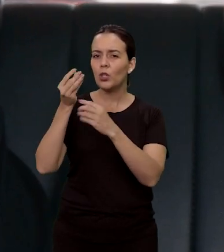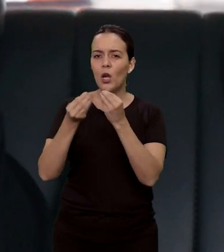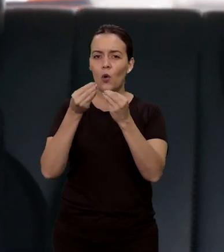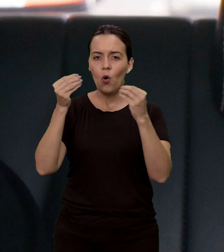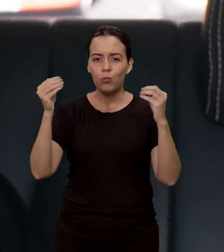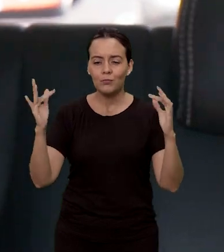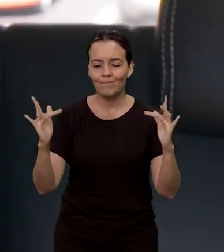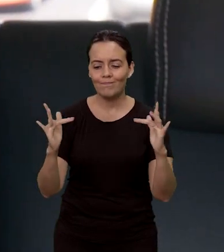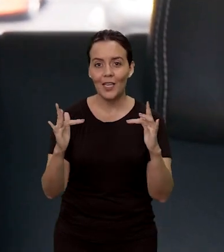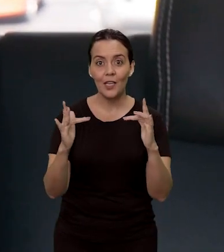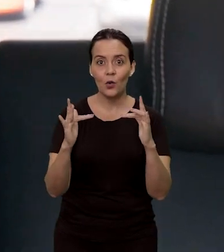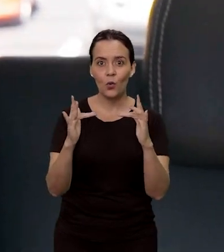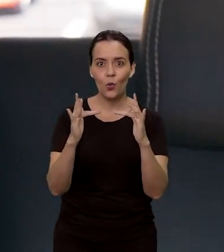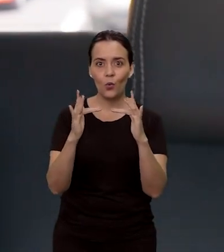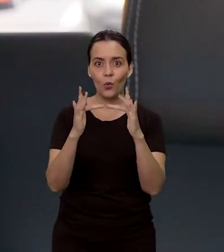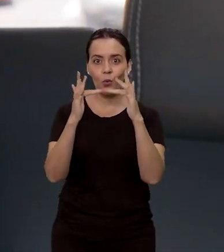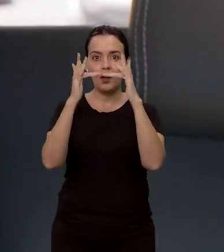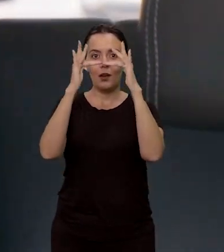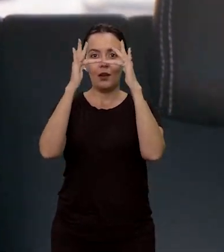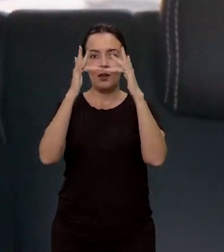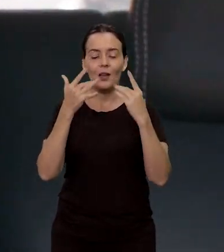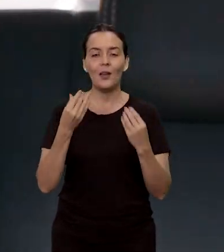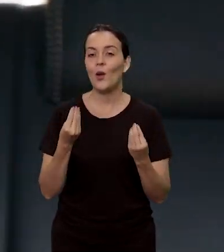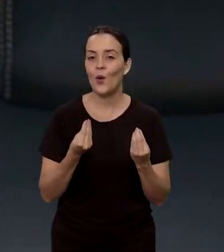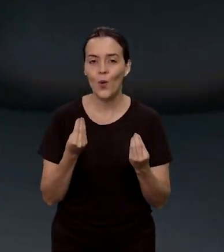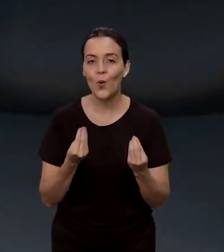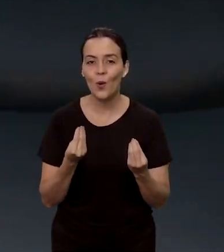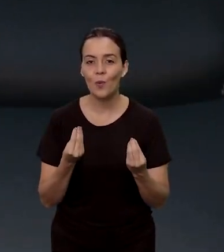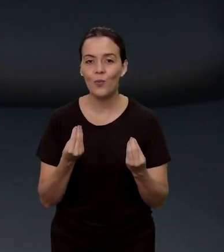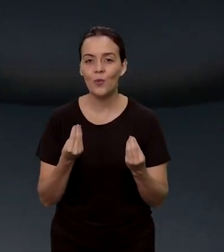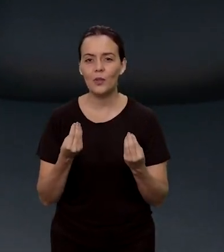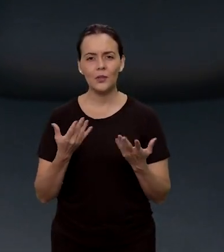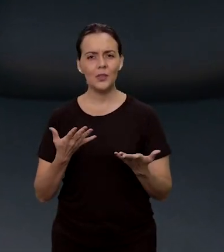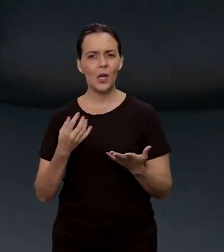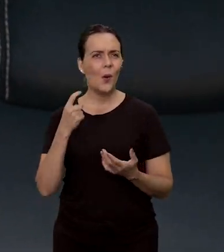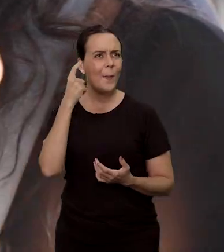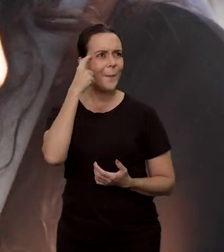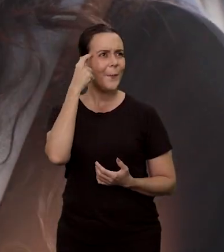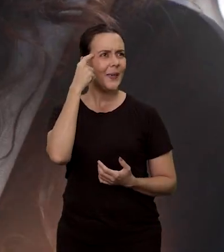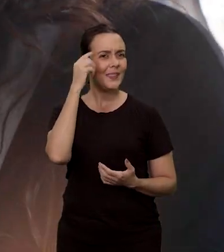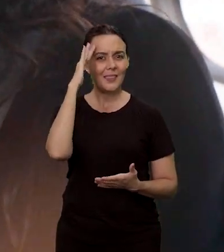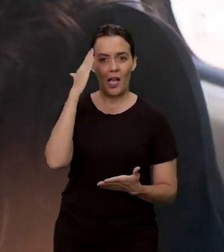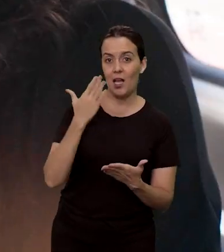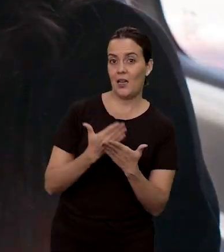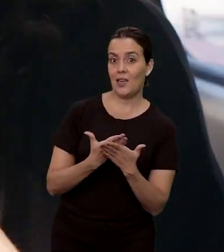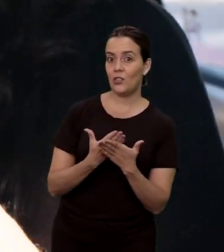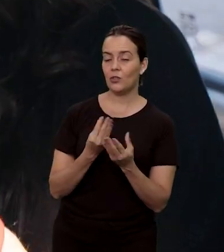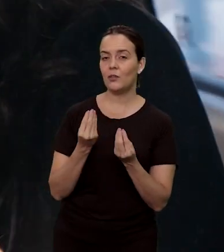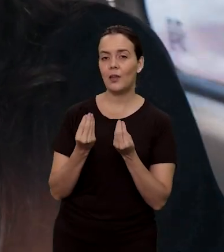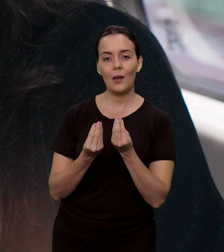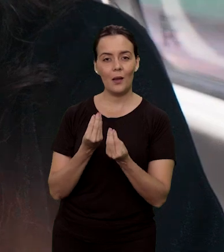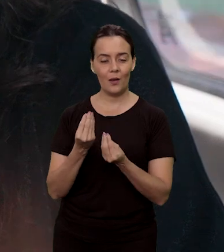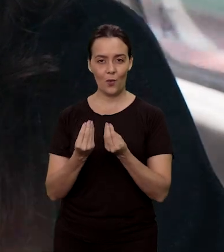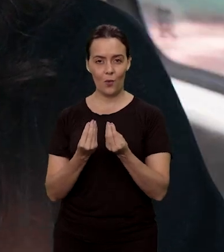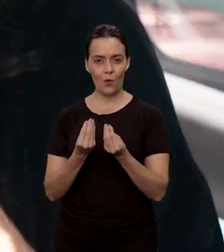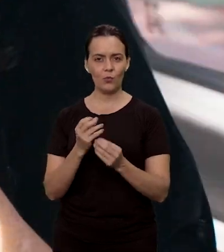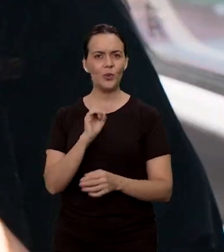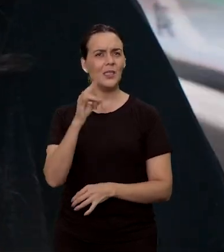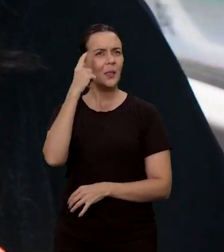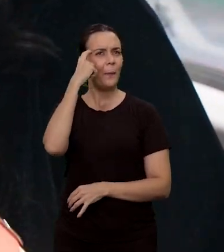tempo anda rápido demais para não dar tempo de mudar nossas crenças, né? Alguém disse isso, né? Se a gente pensa que tem